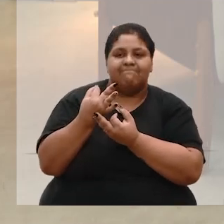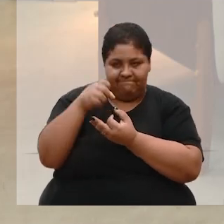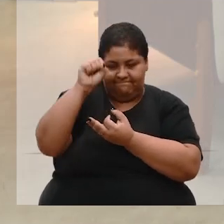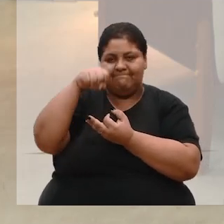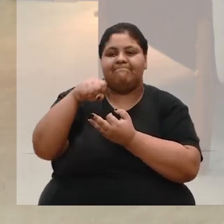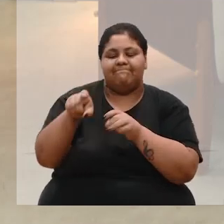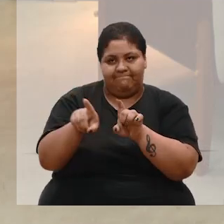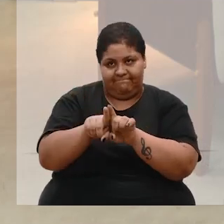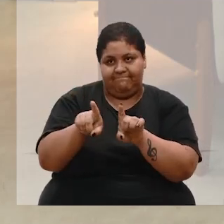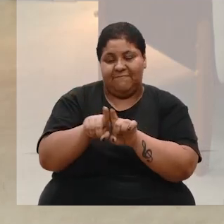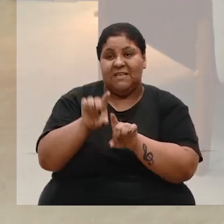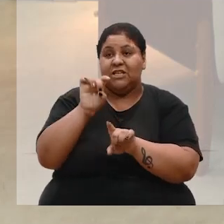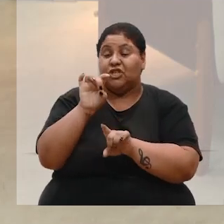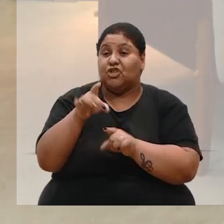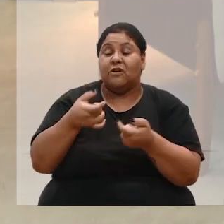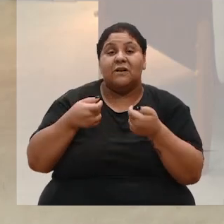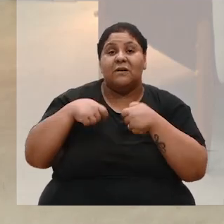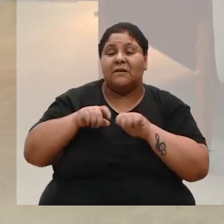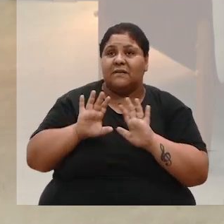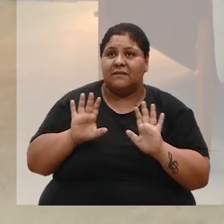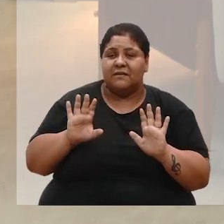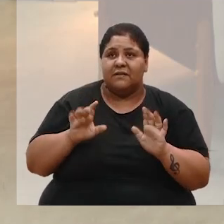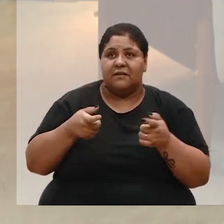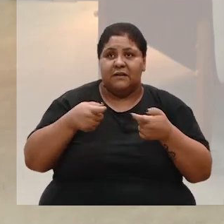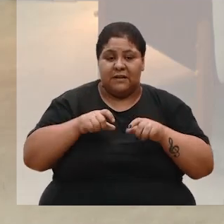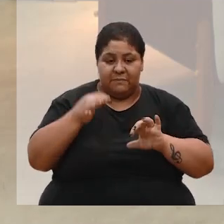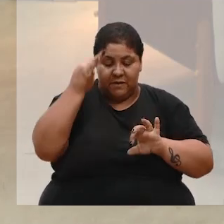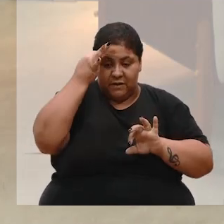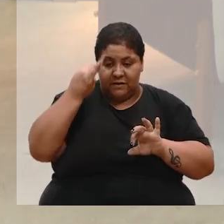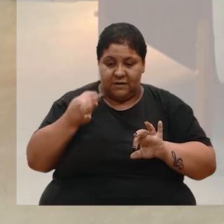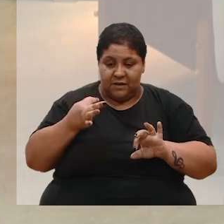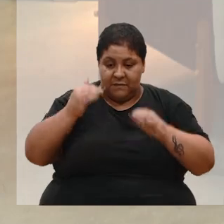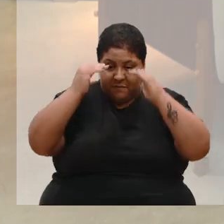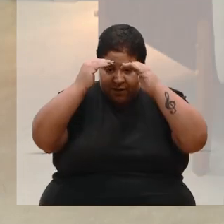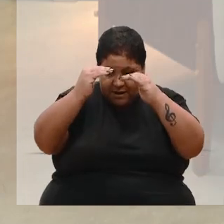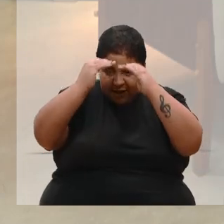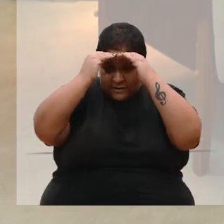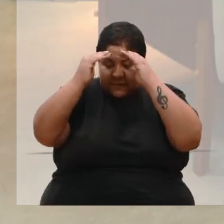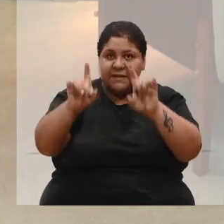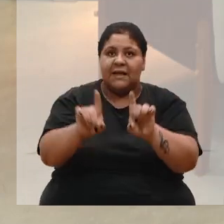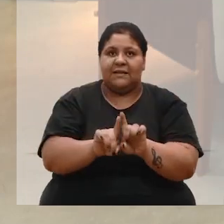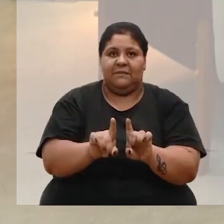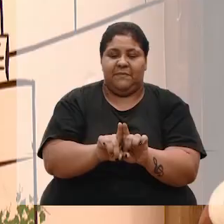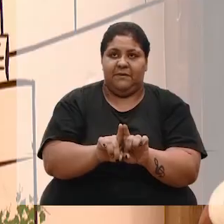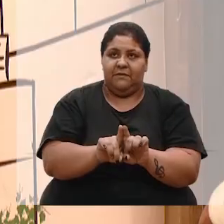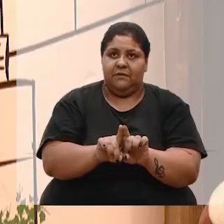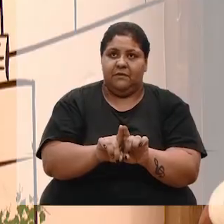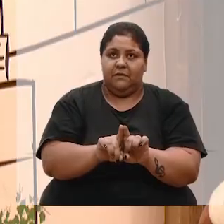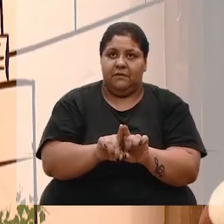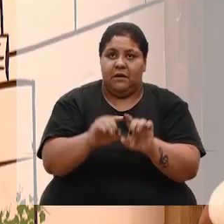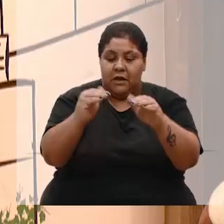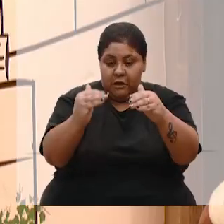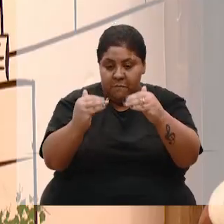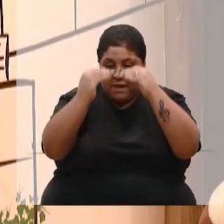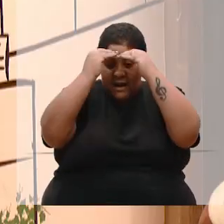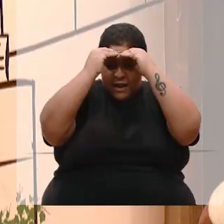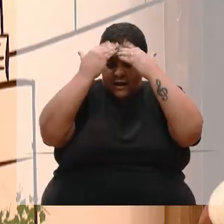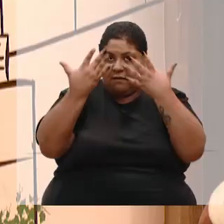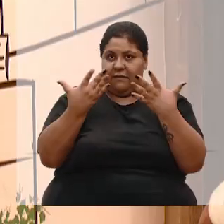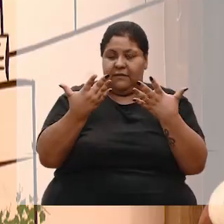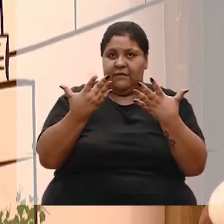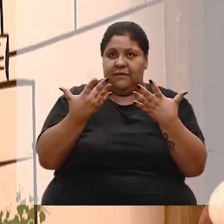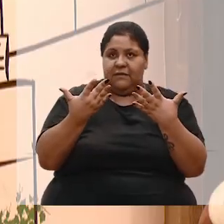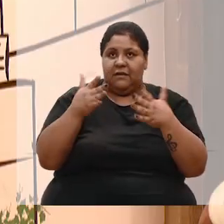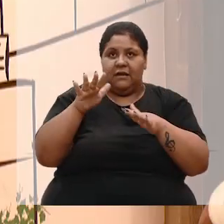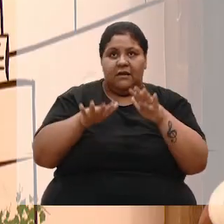me entender. Só que não precisa, ela precisa me entender e me respeitar ao mesmo tempo. E me respeitar, muitas